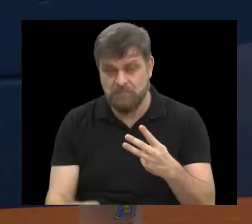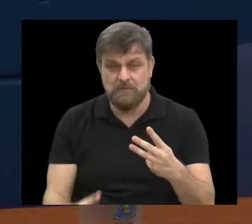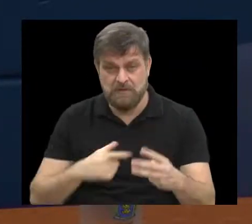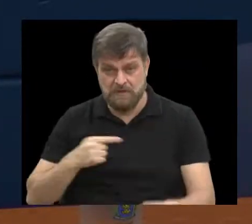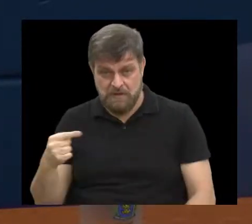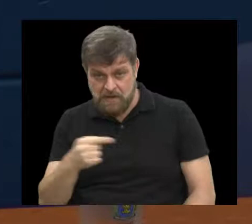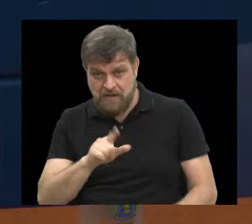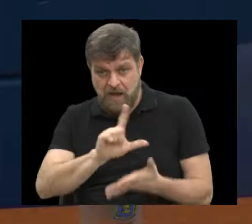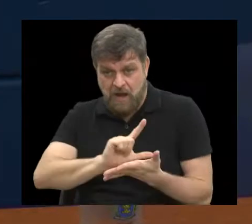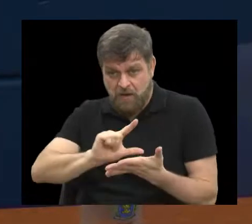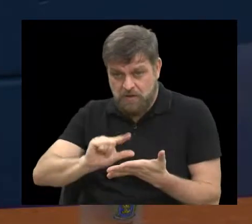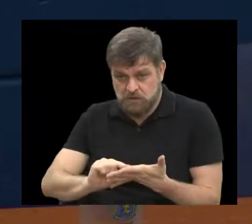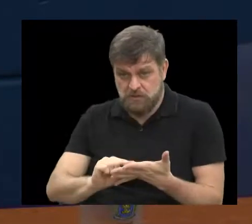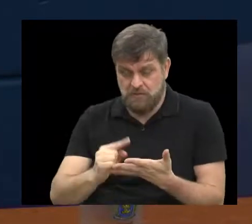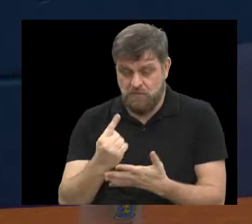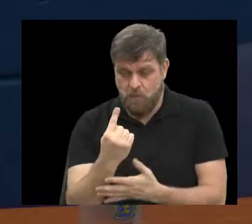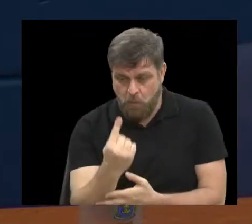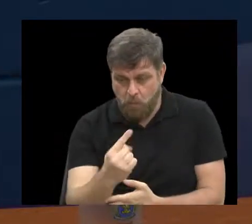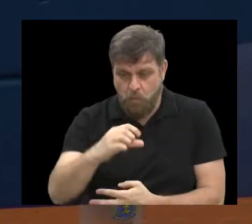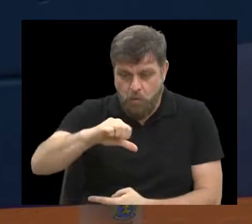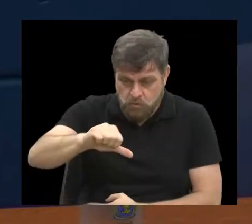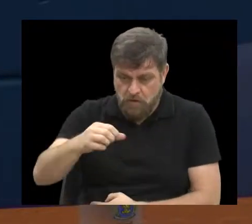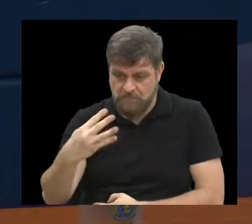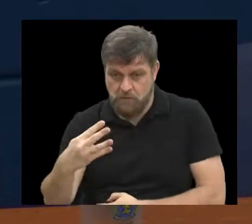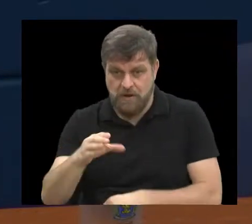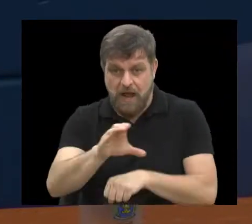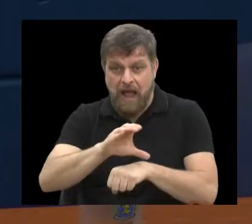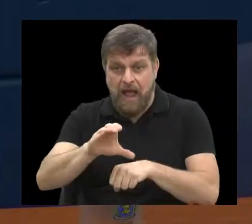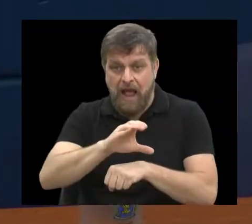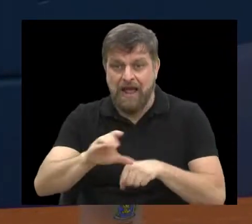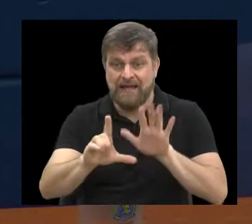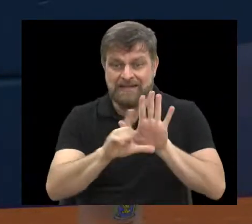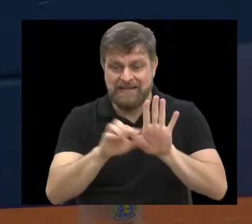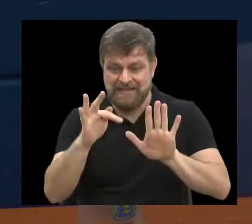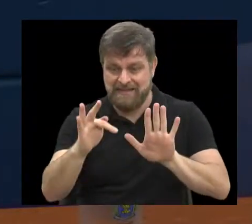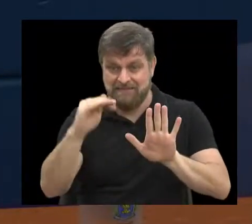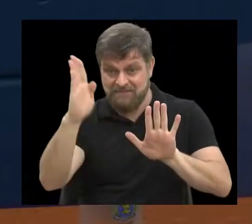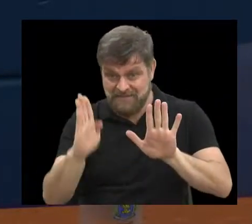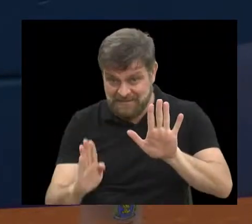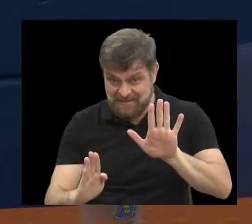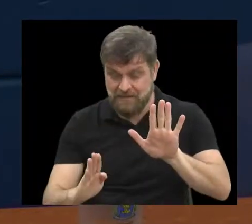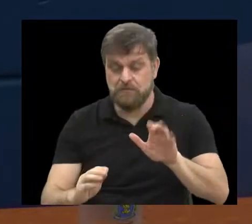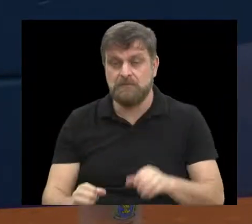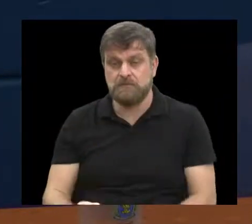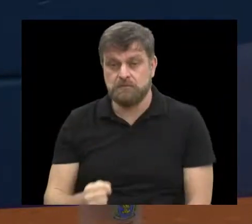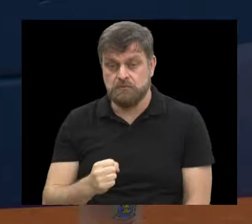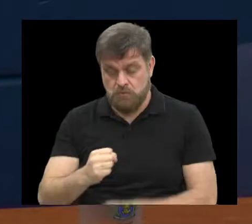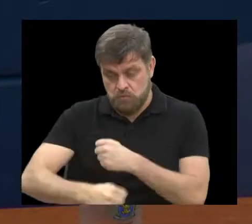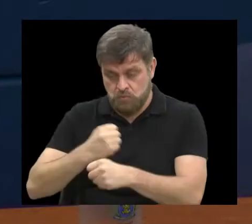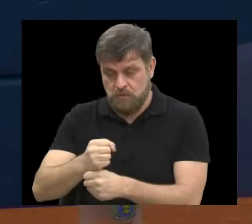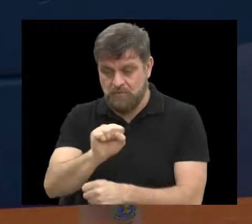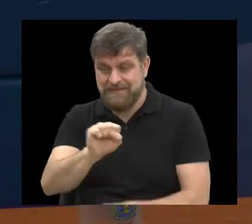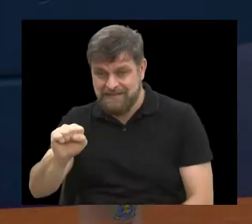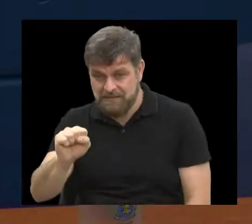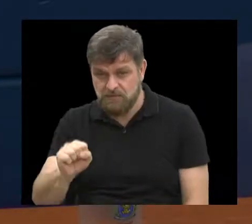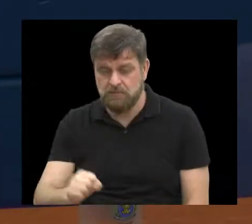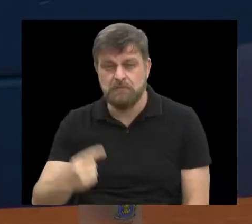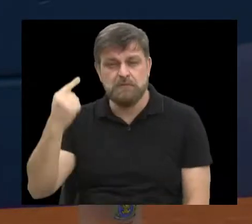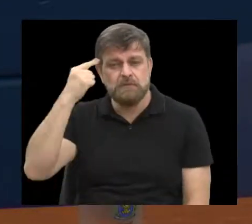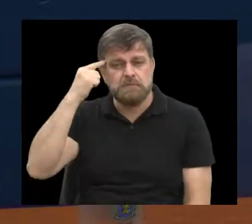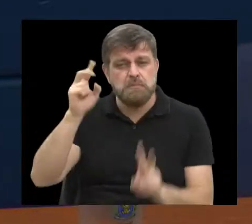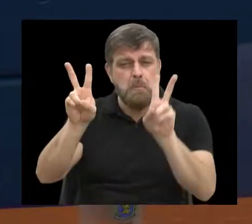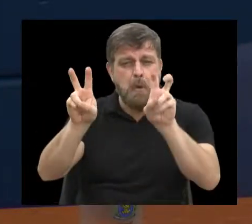no artigo 194 da Constituição de 88. Quando a gente pensa no BPC, ele